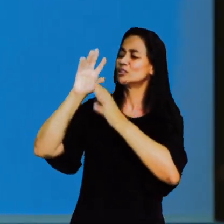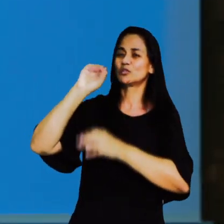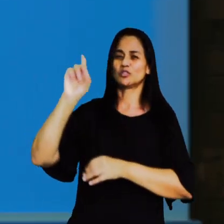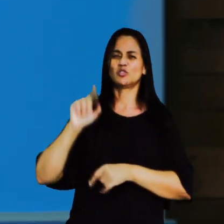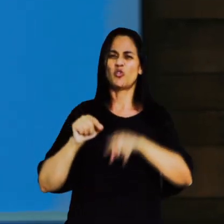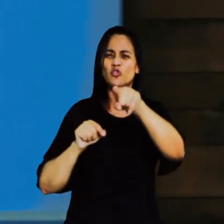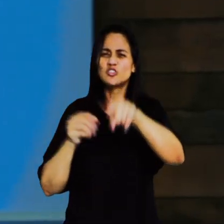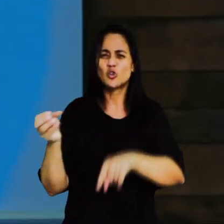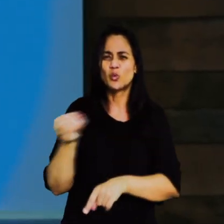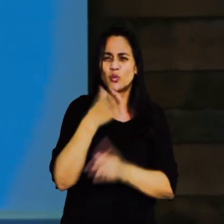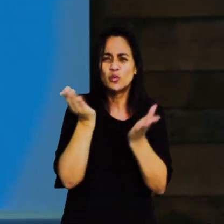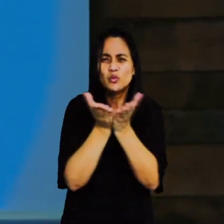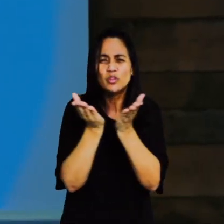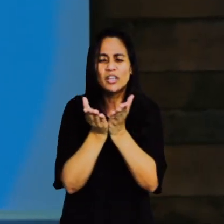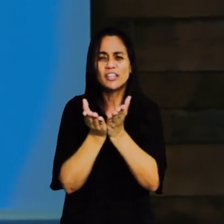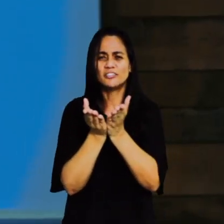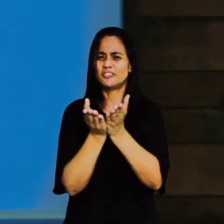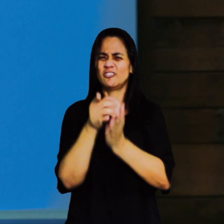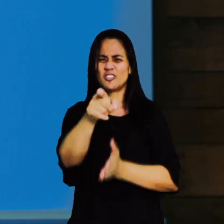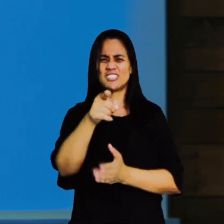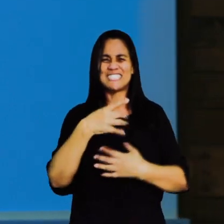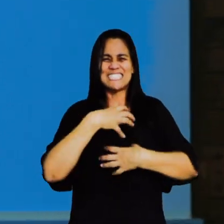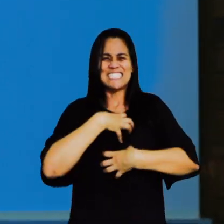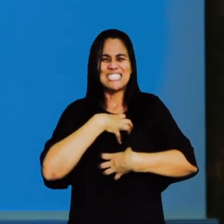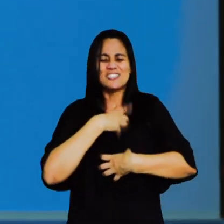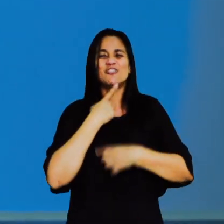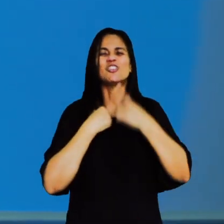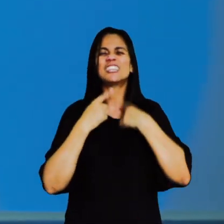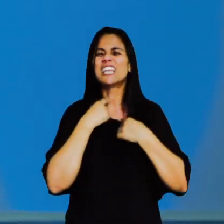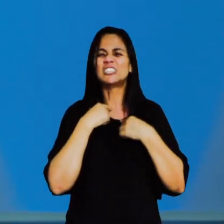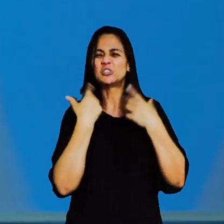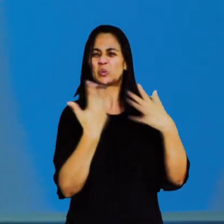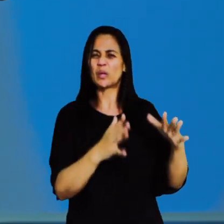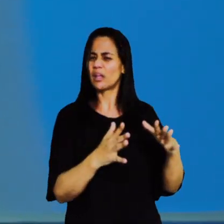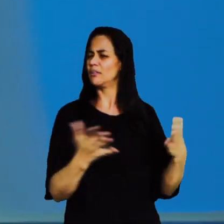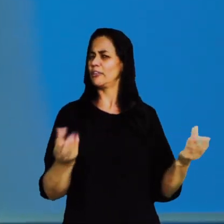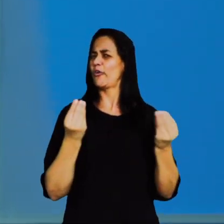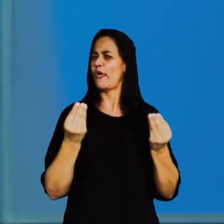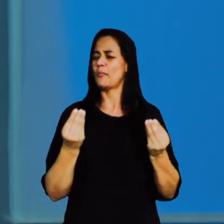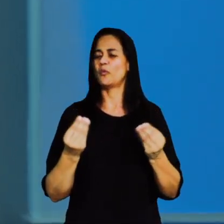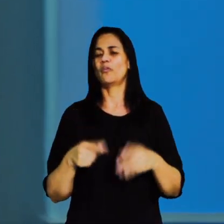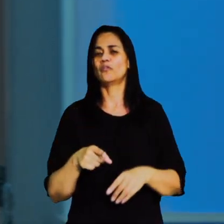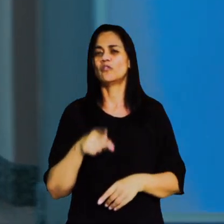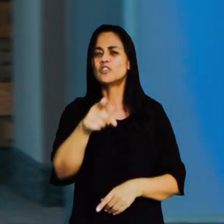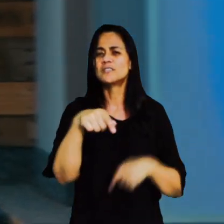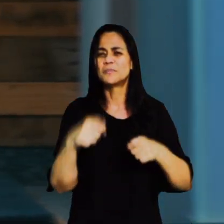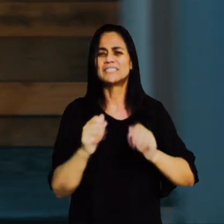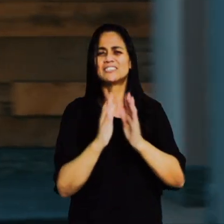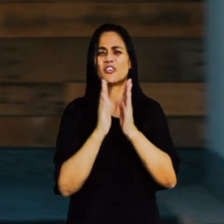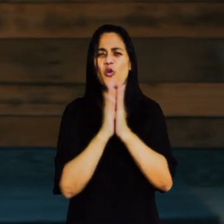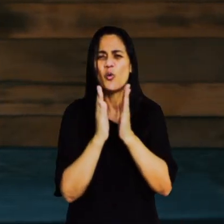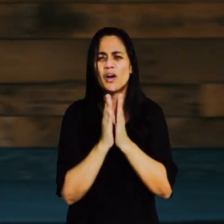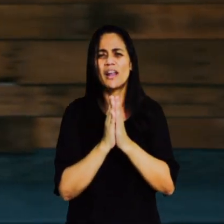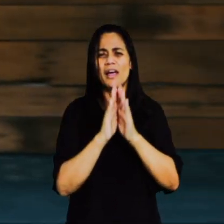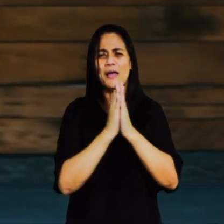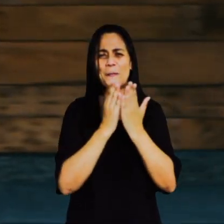Não tem como você dizer que você é convertido e você não tem o desejo de orar. Não tem o desejo de ir para a palavra, não tem o desejo de ir para a igreja, não tem o desejo de adorar. Não tem